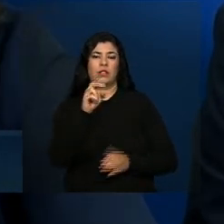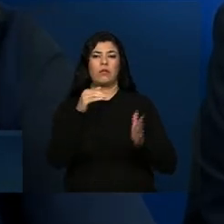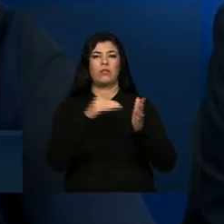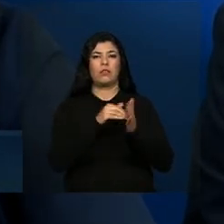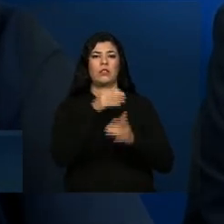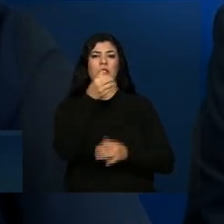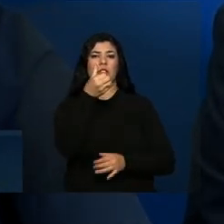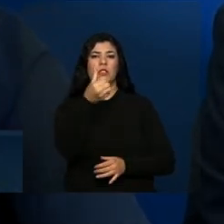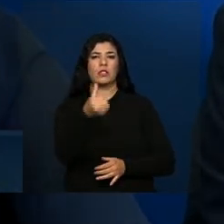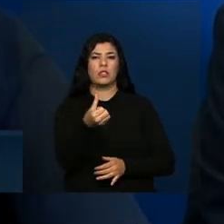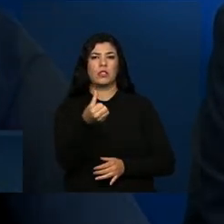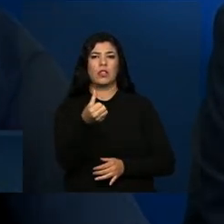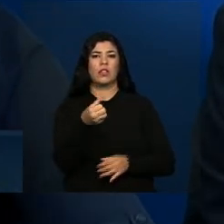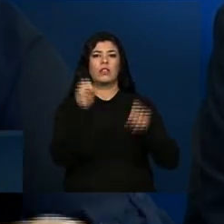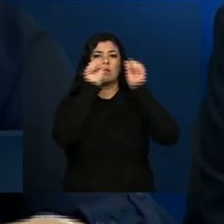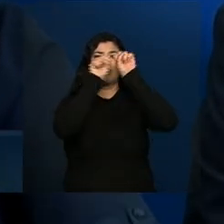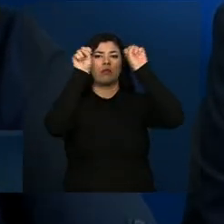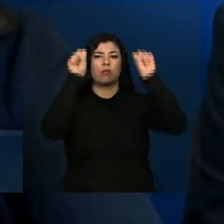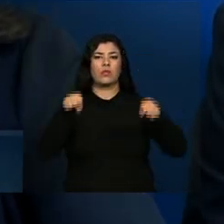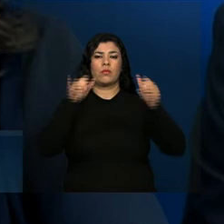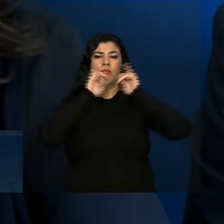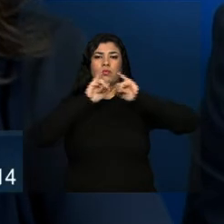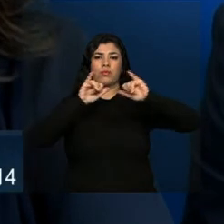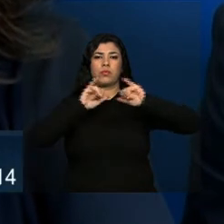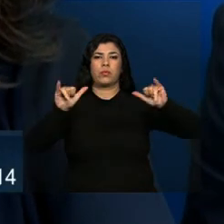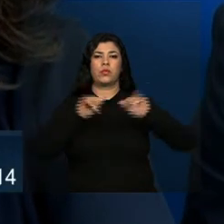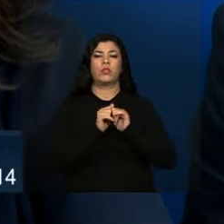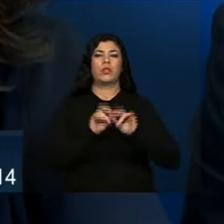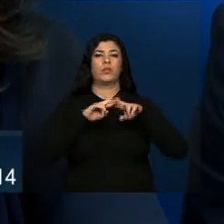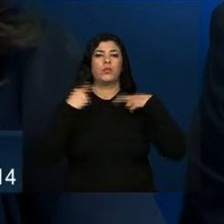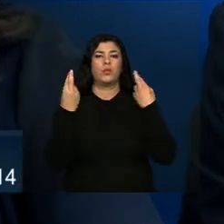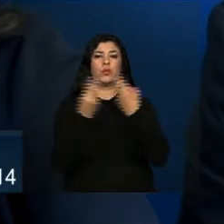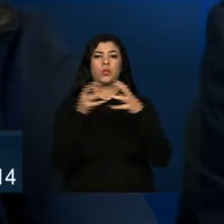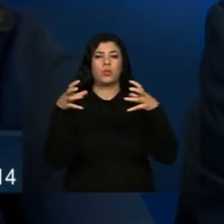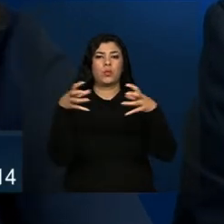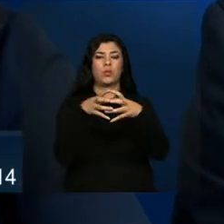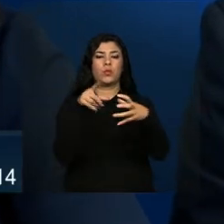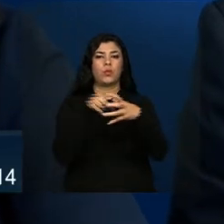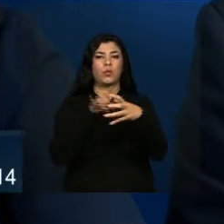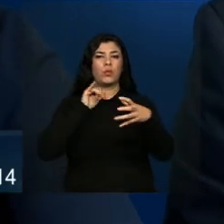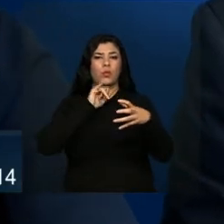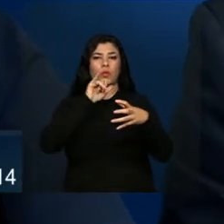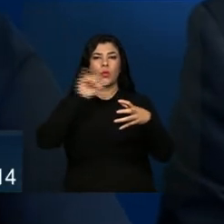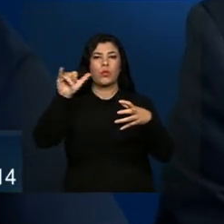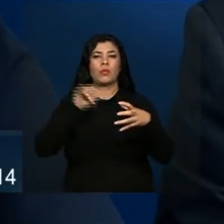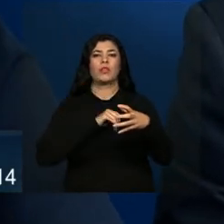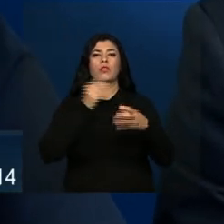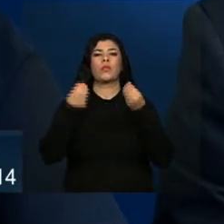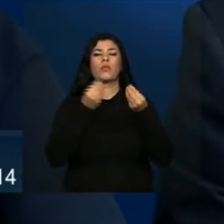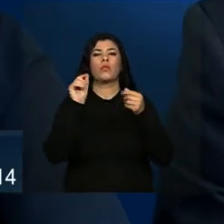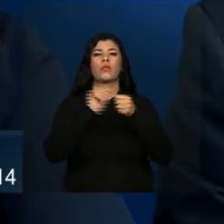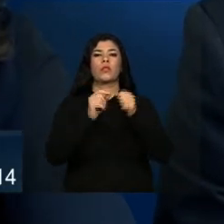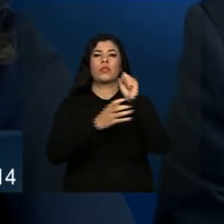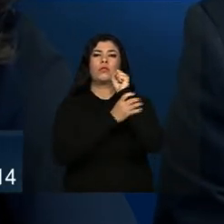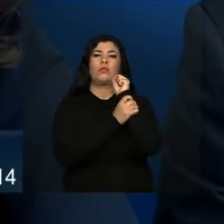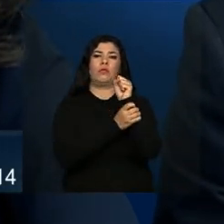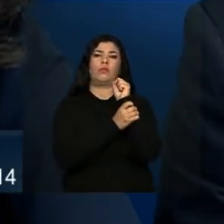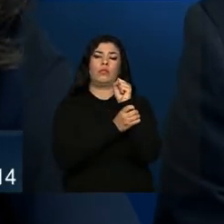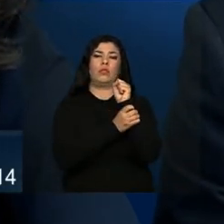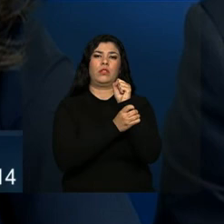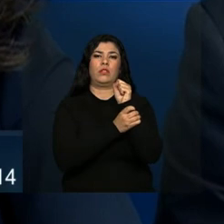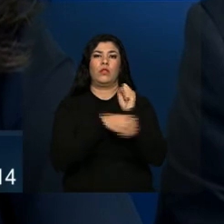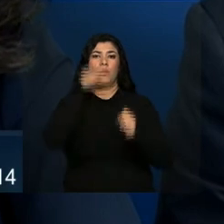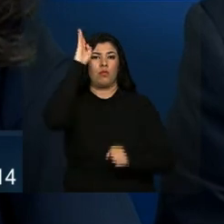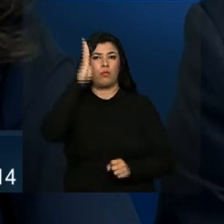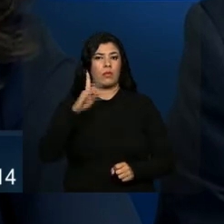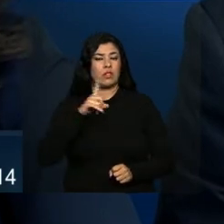bancos de dados sistemas que reúne informação sobre segurança de produtos o Brasil se vale de todos